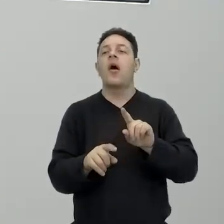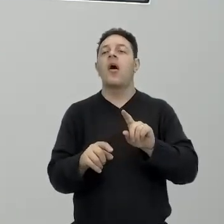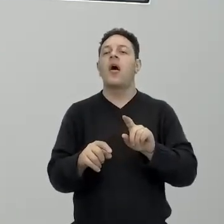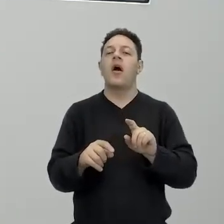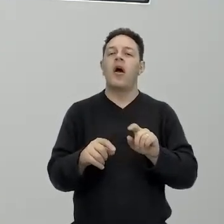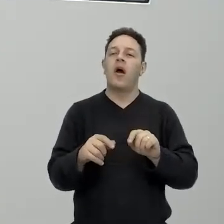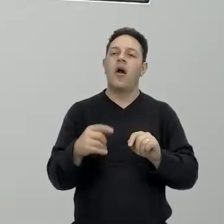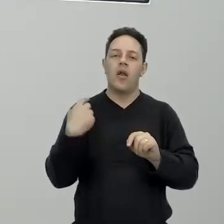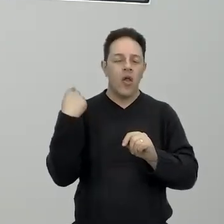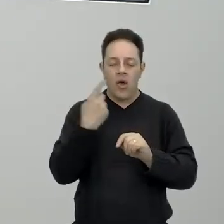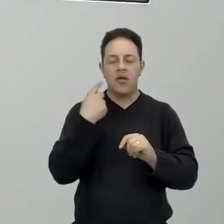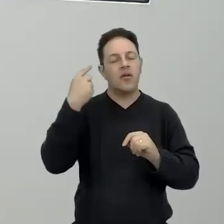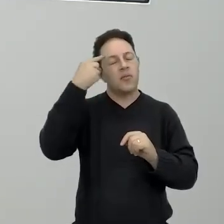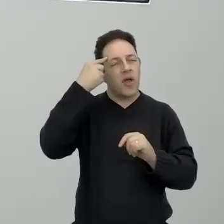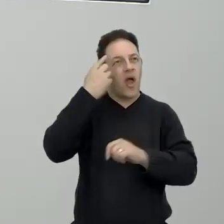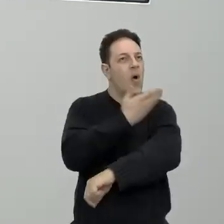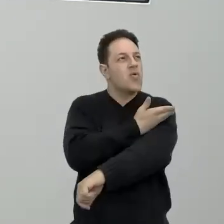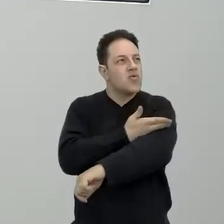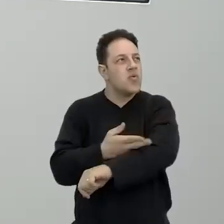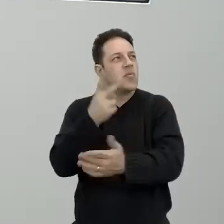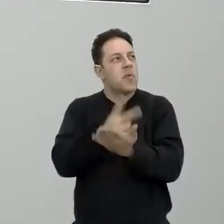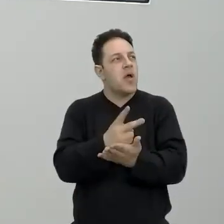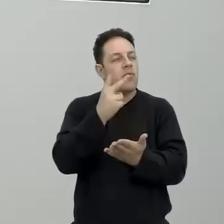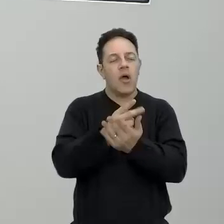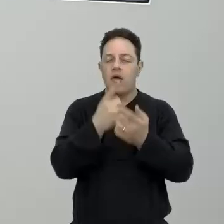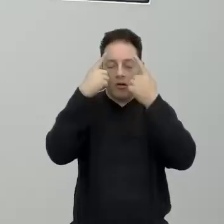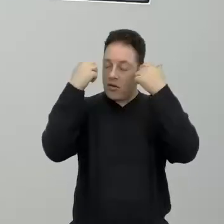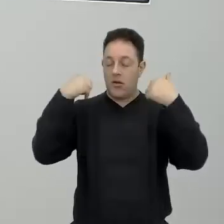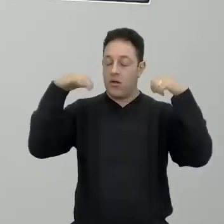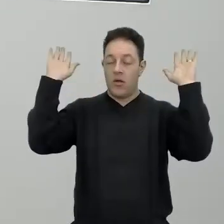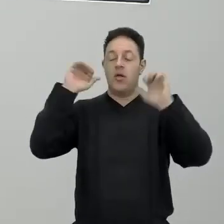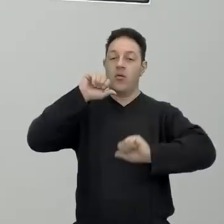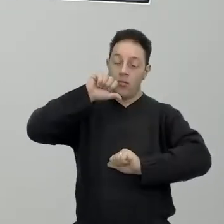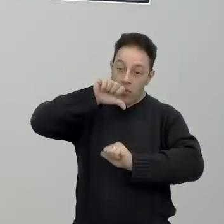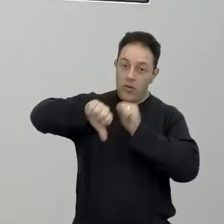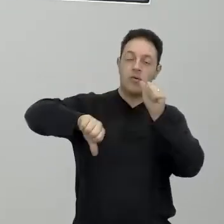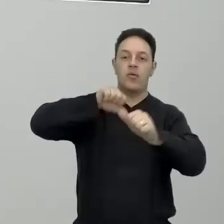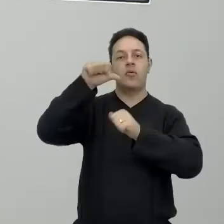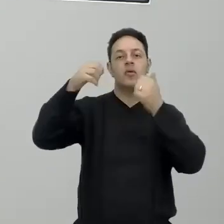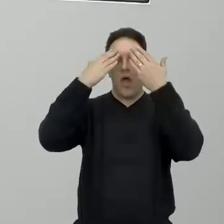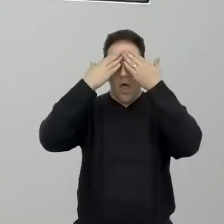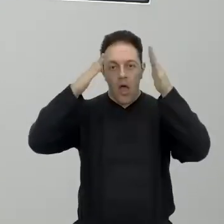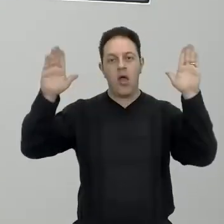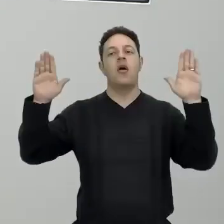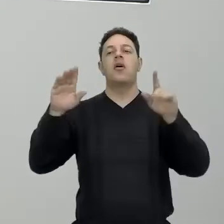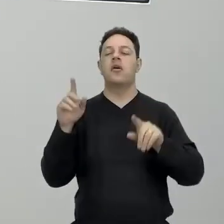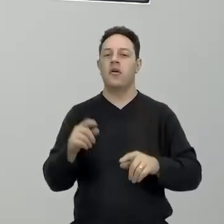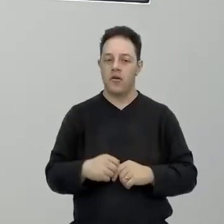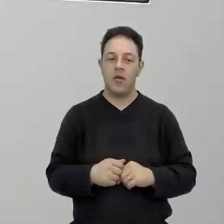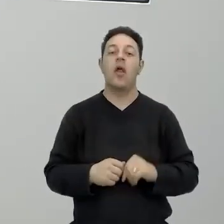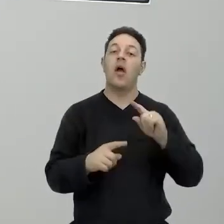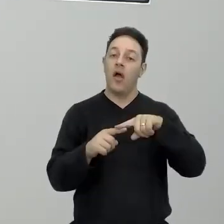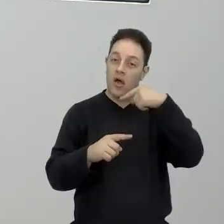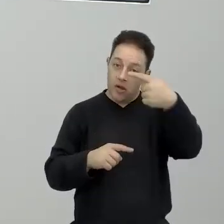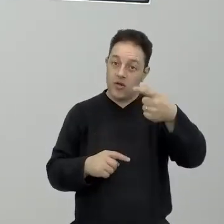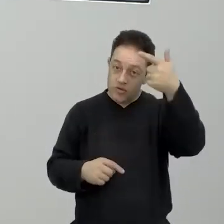desnaturalização dos nossos olhares, desconstruir essas ideias, né? Ou problematizar. Então a próxima